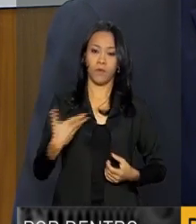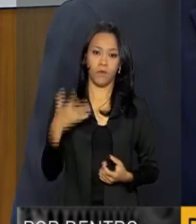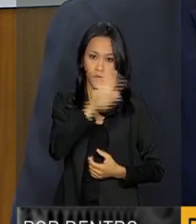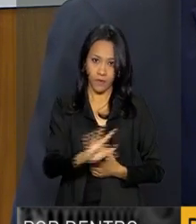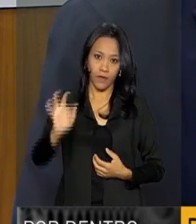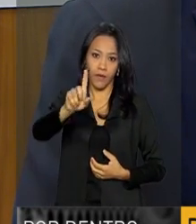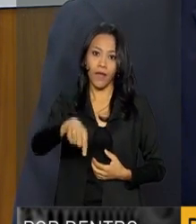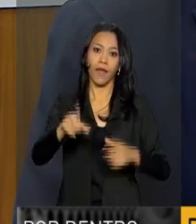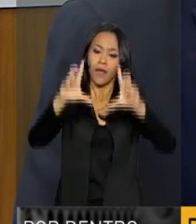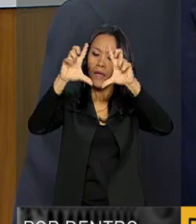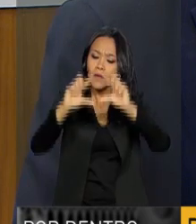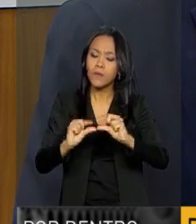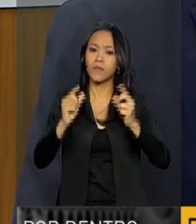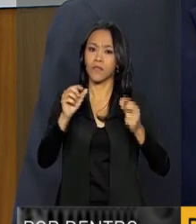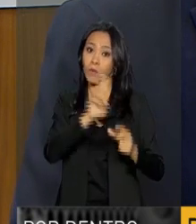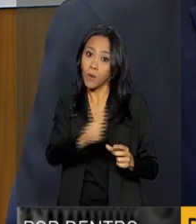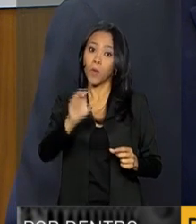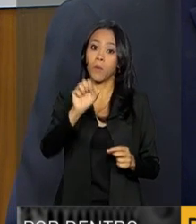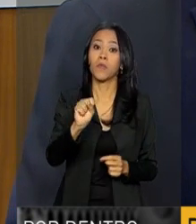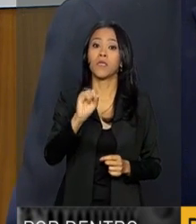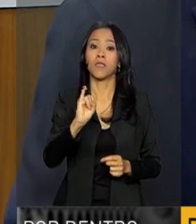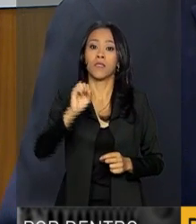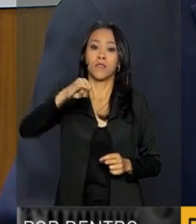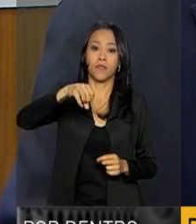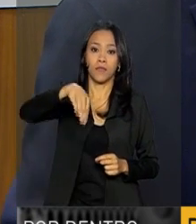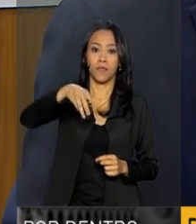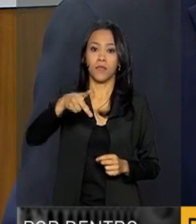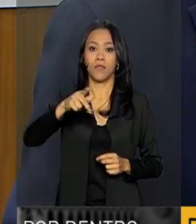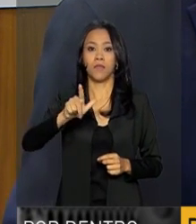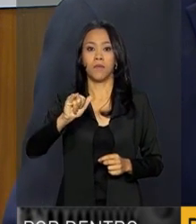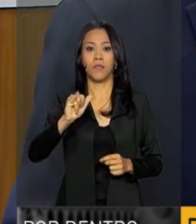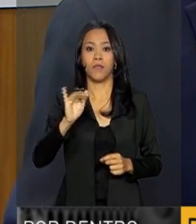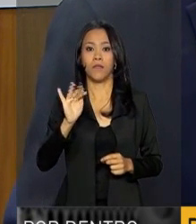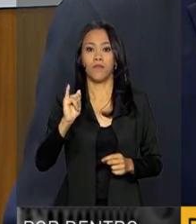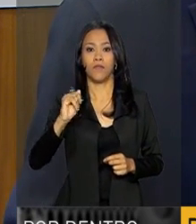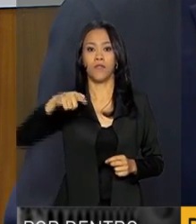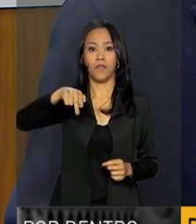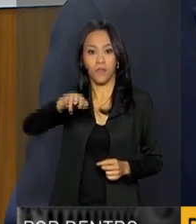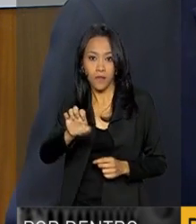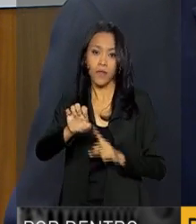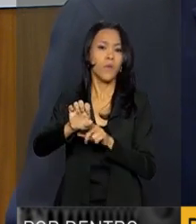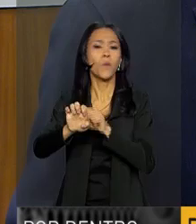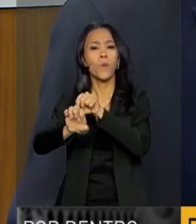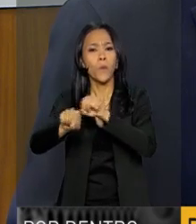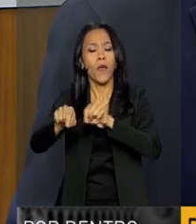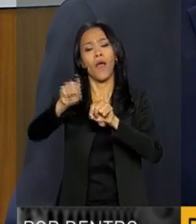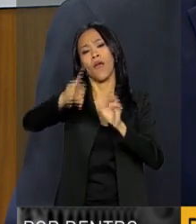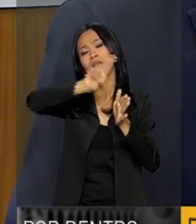simplificação simplifique é uma ferramenta mas que faz parte de um conjunto de ações voltadas para